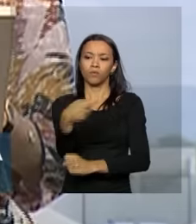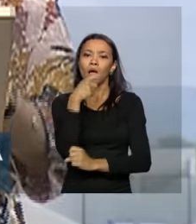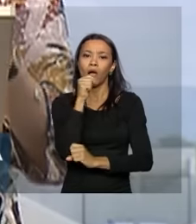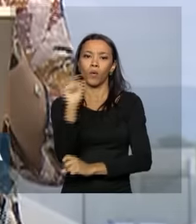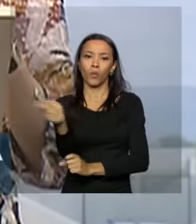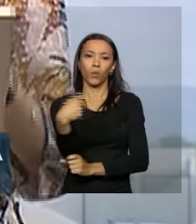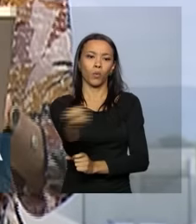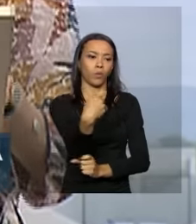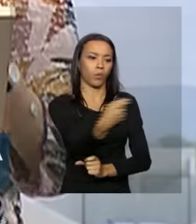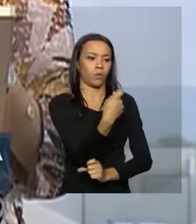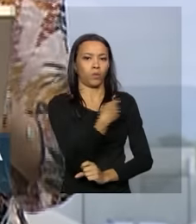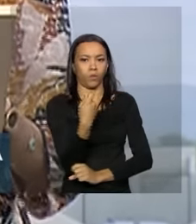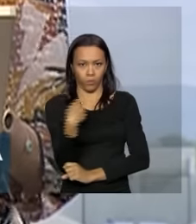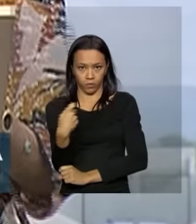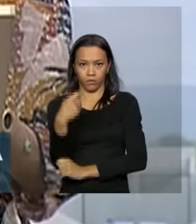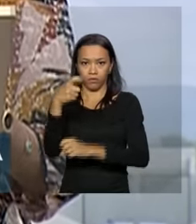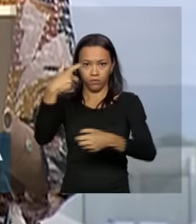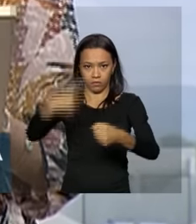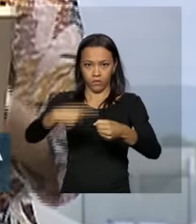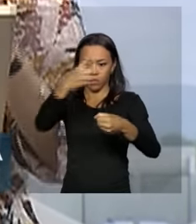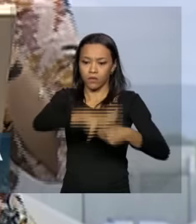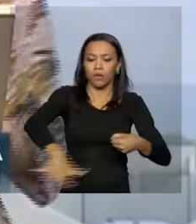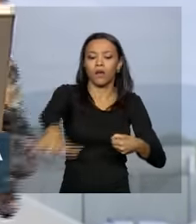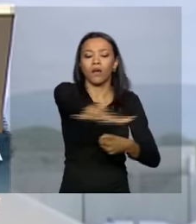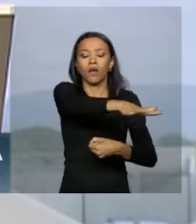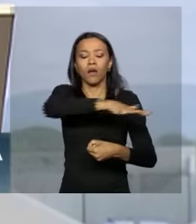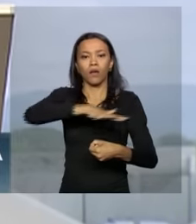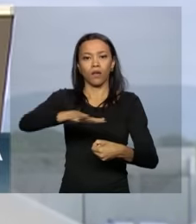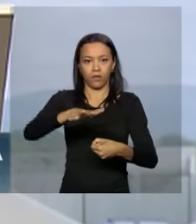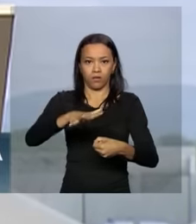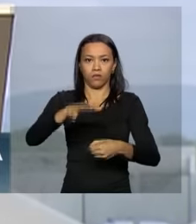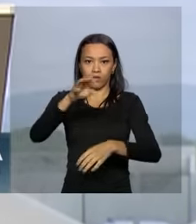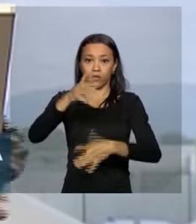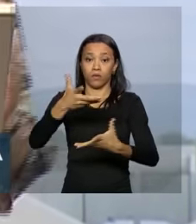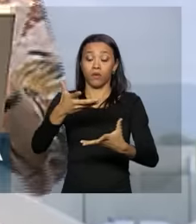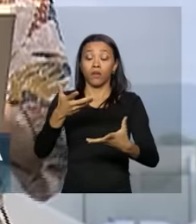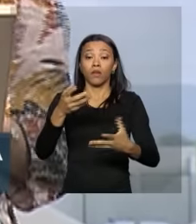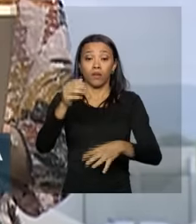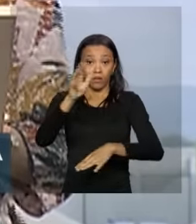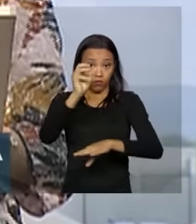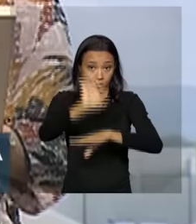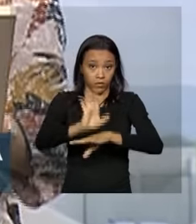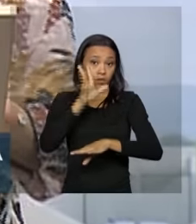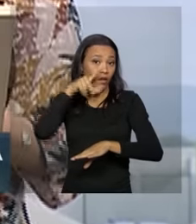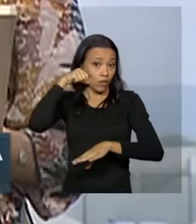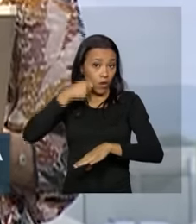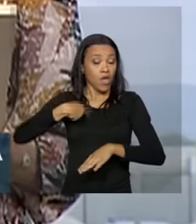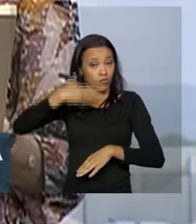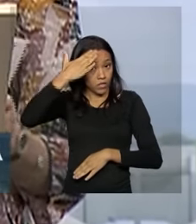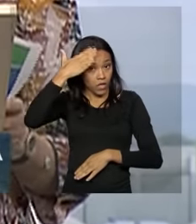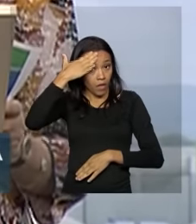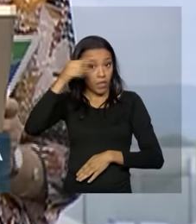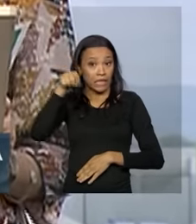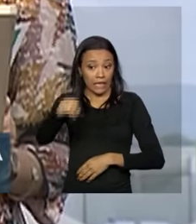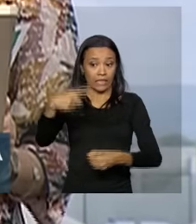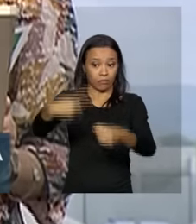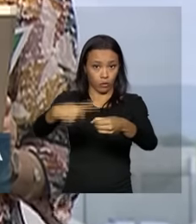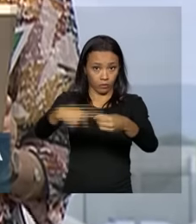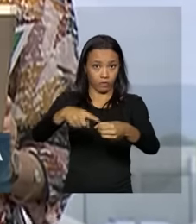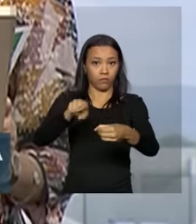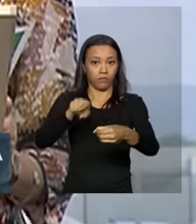canal do Sertão Alagoano. Que eu saiba, além do projeto de irrigação de Delmiro